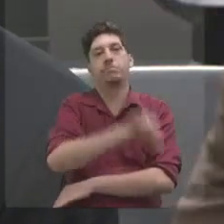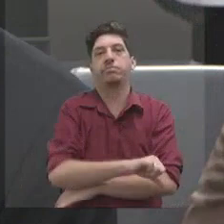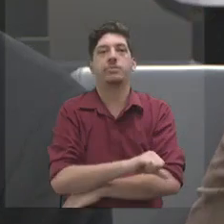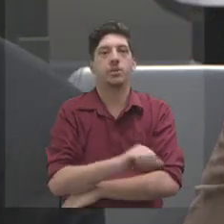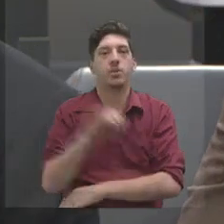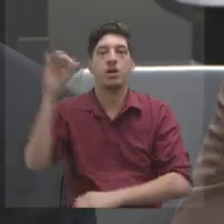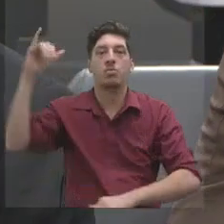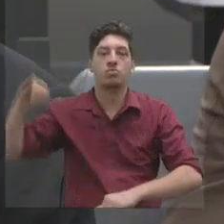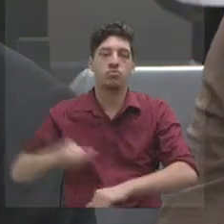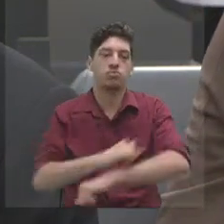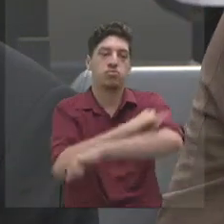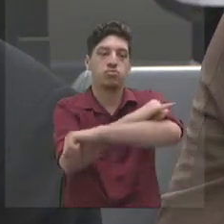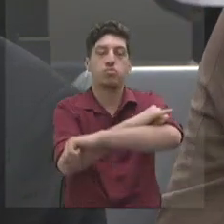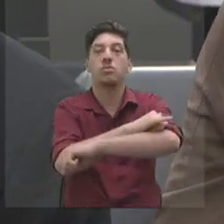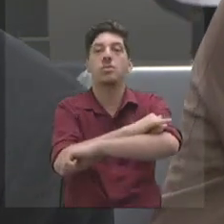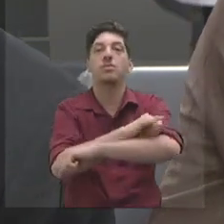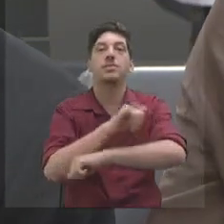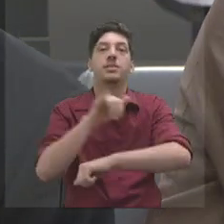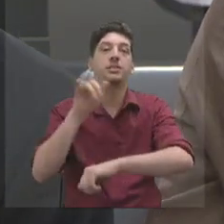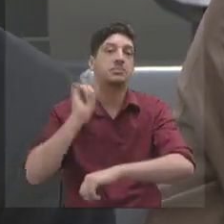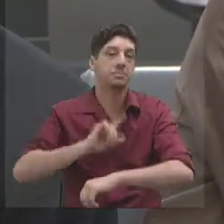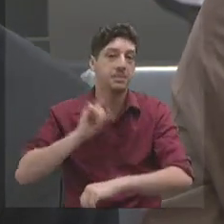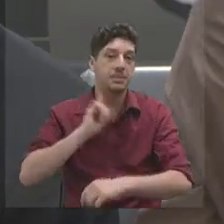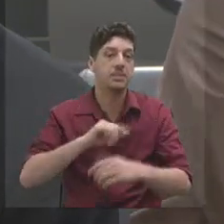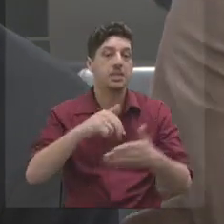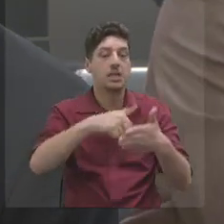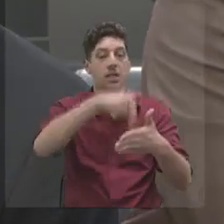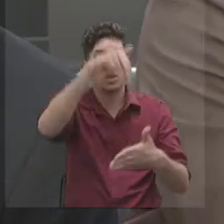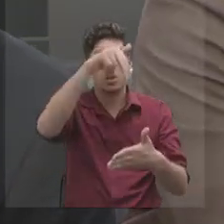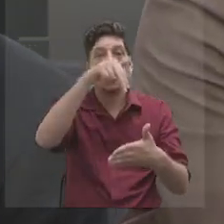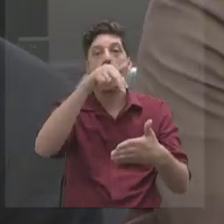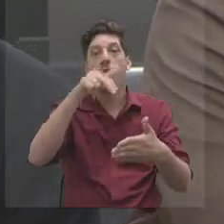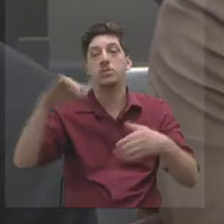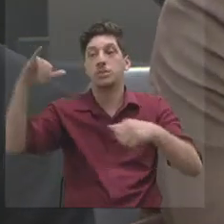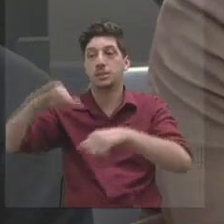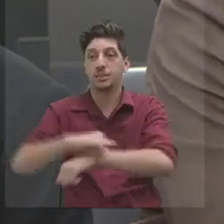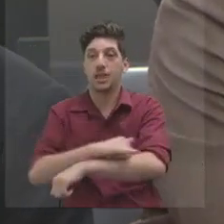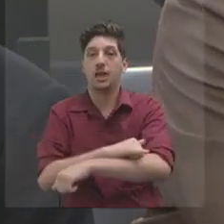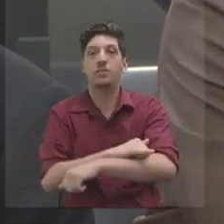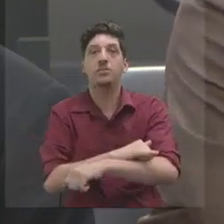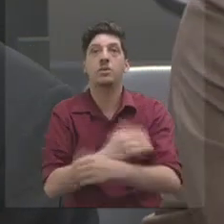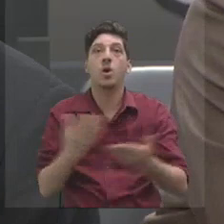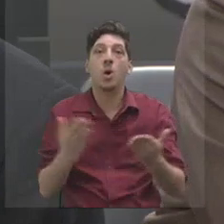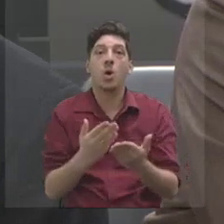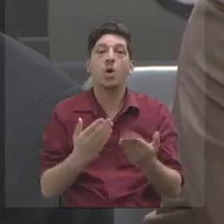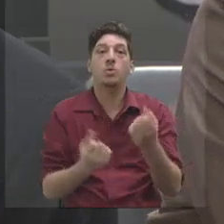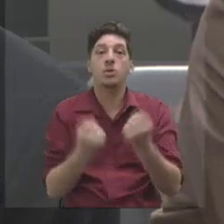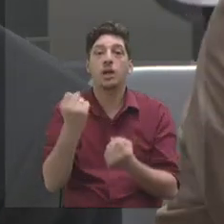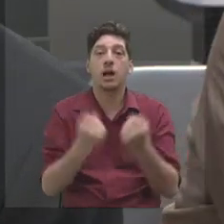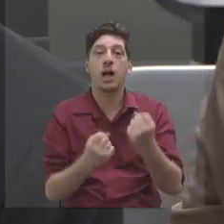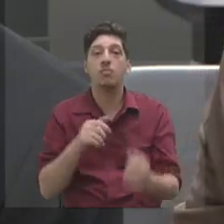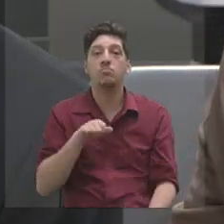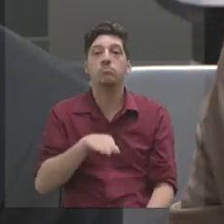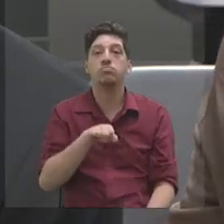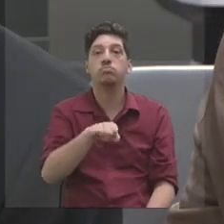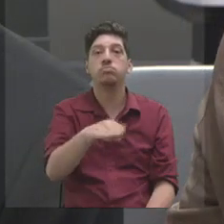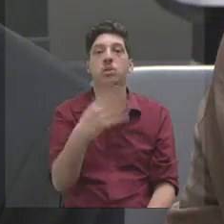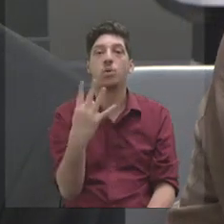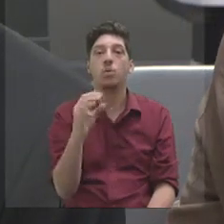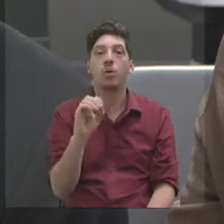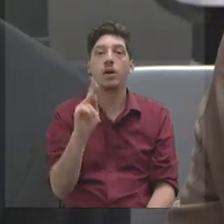do Estado a ligação do norte do estado com esse aeroporto hoje um carro ele anda a 40 km por hora